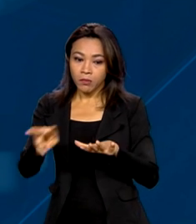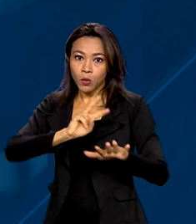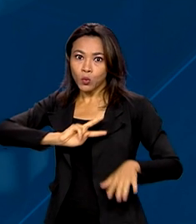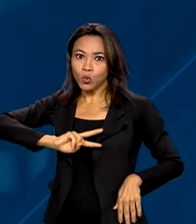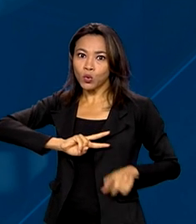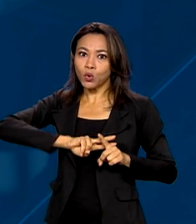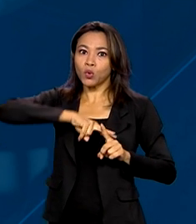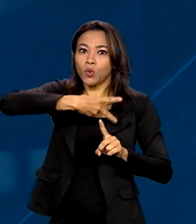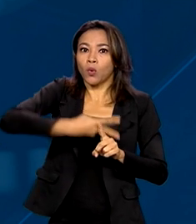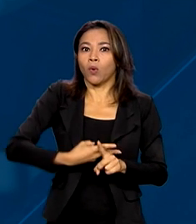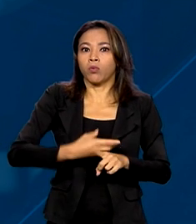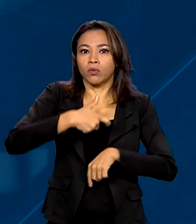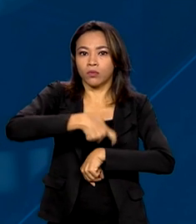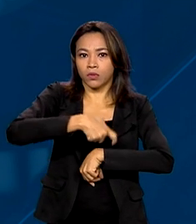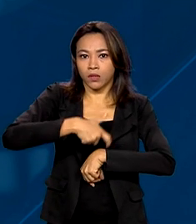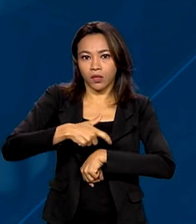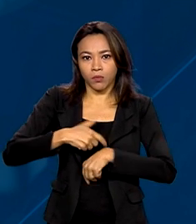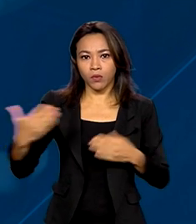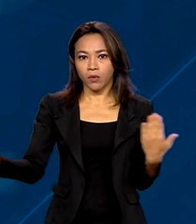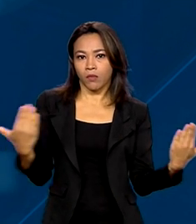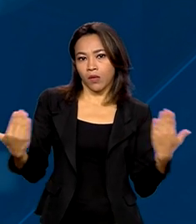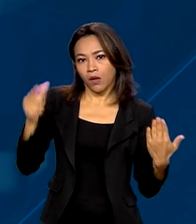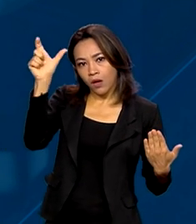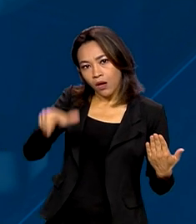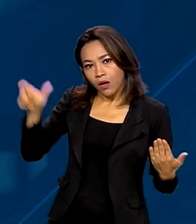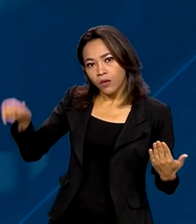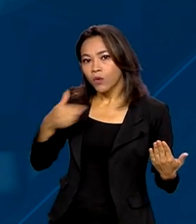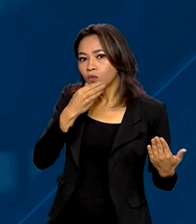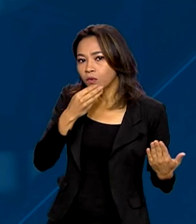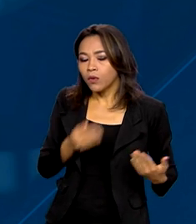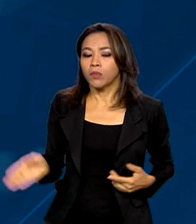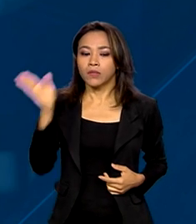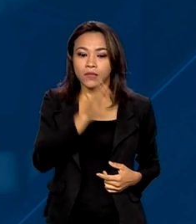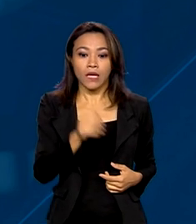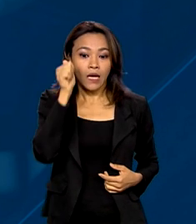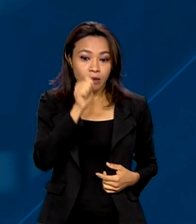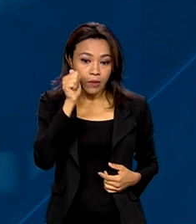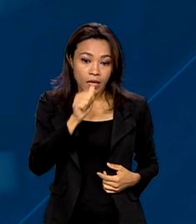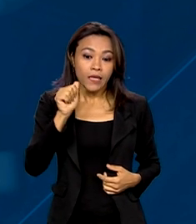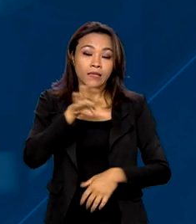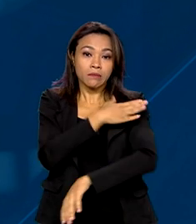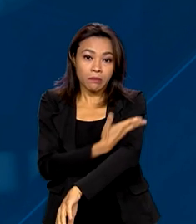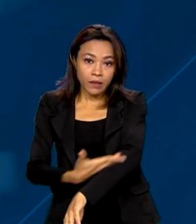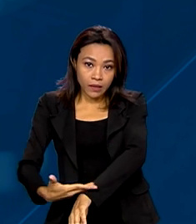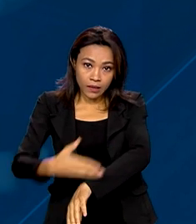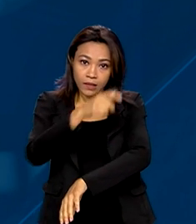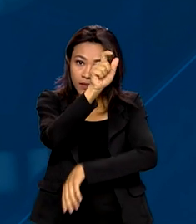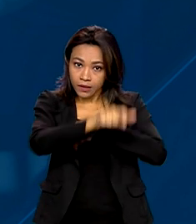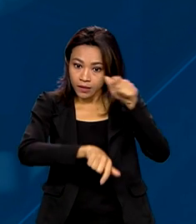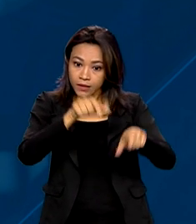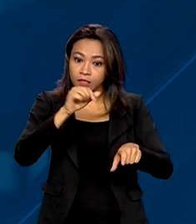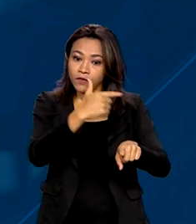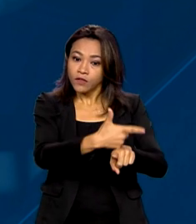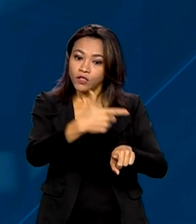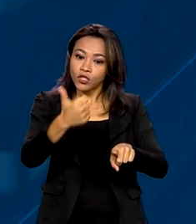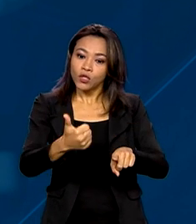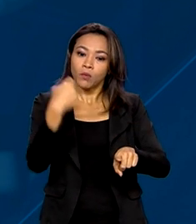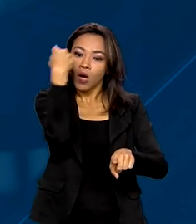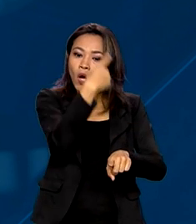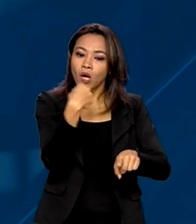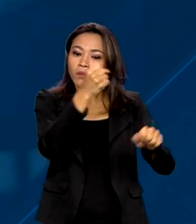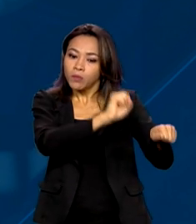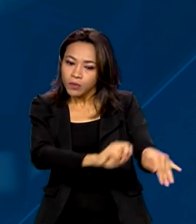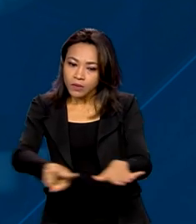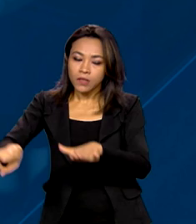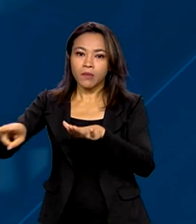do tempo dedicado pelos homens. As mulheres brancas gastam 21 horas semanais com essa